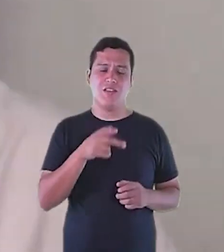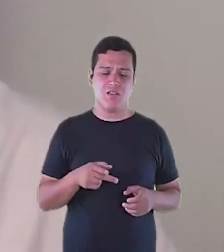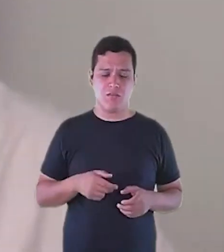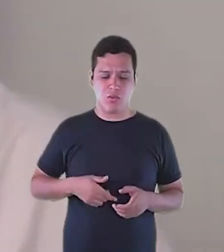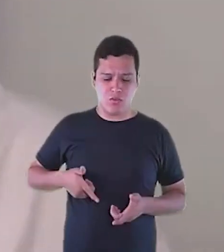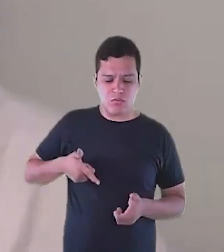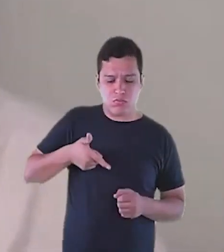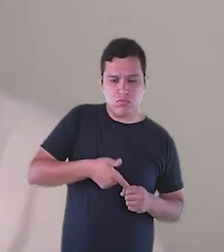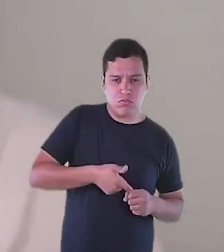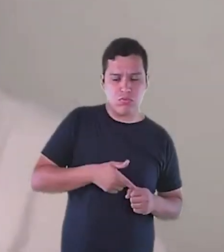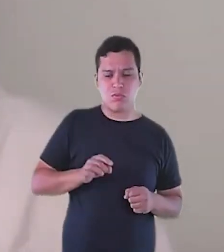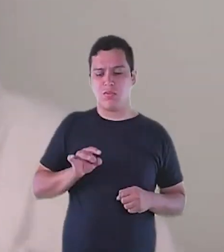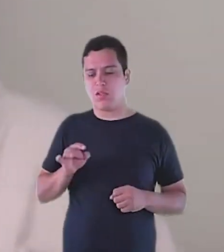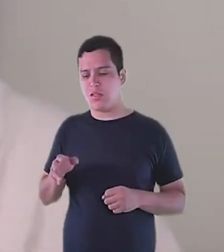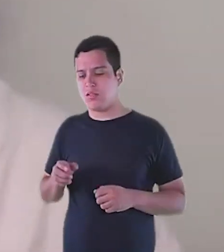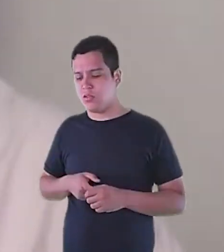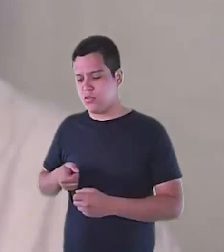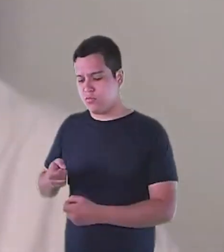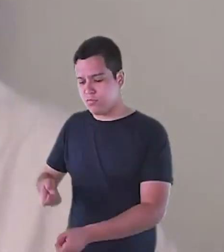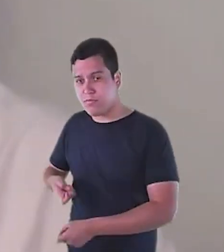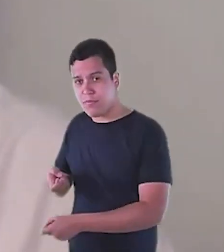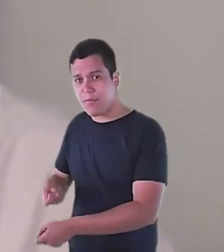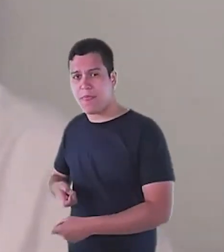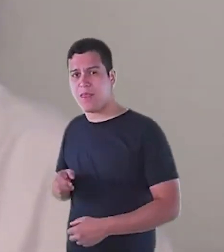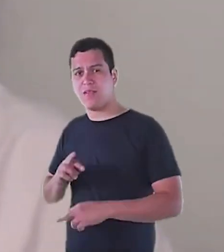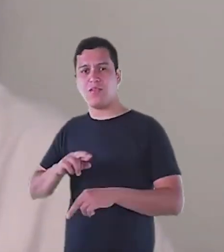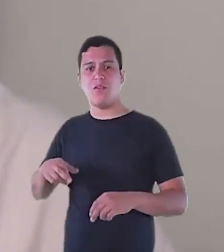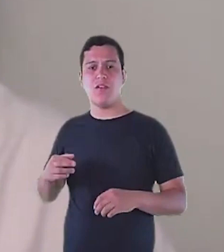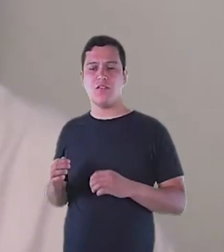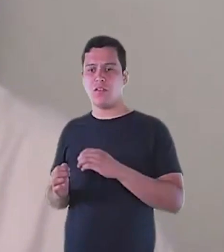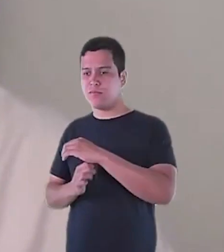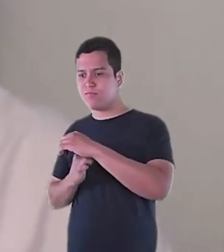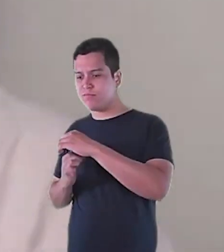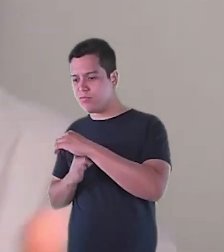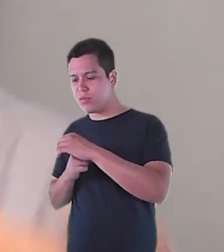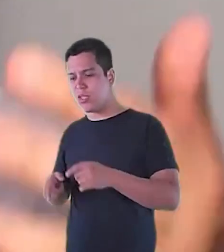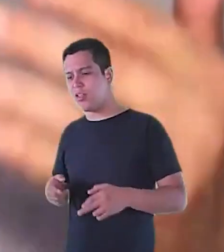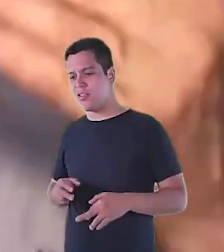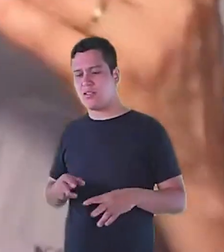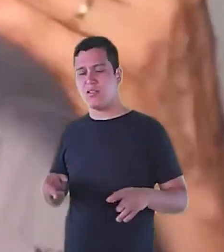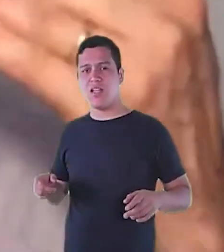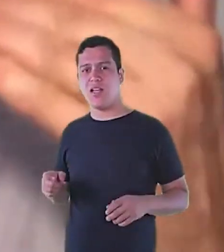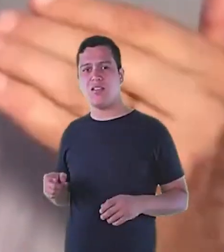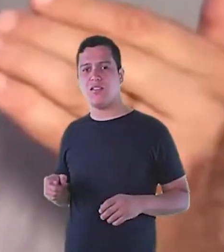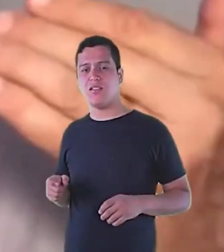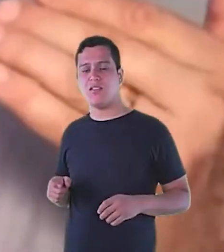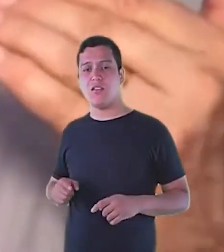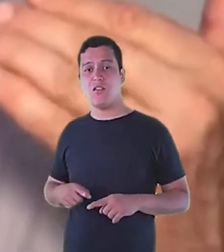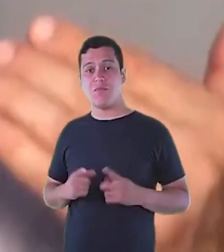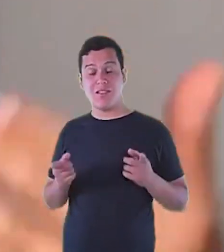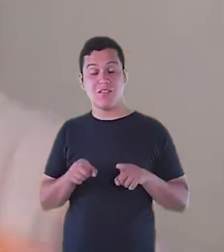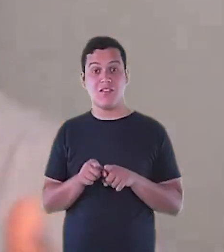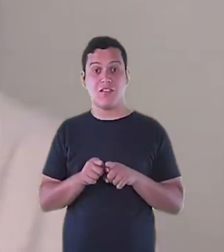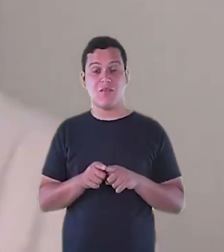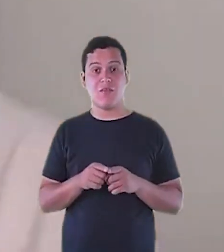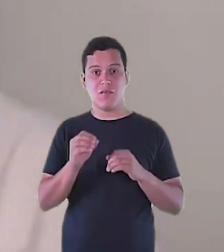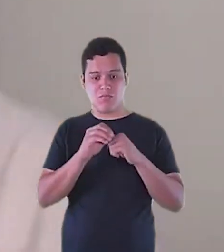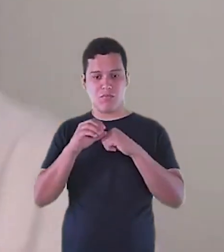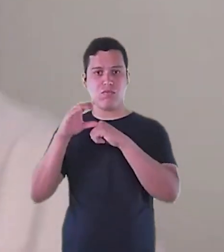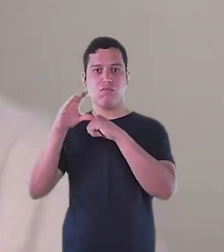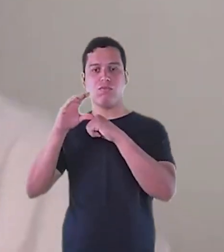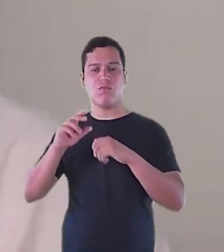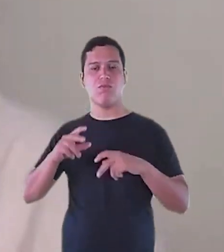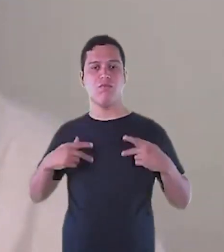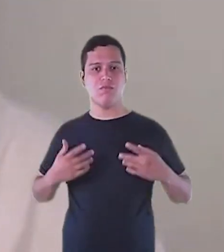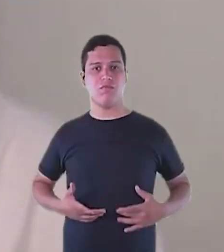é apenas o agronegócio, não é apenas o alumínio, o manganês. é o conhecimento humano, o que a gente chama de capital humano.